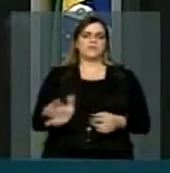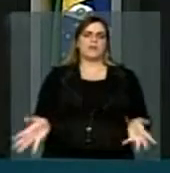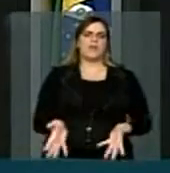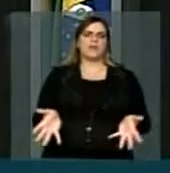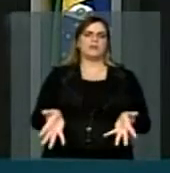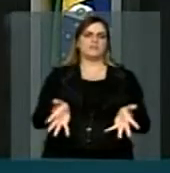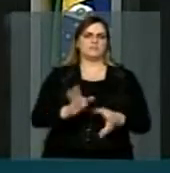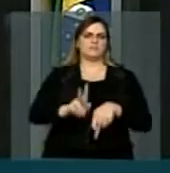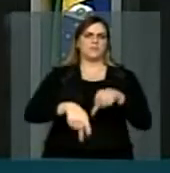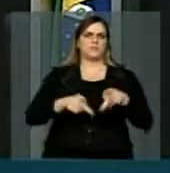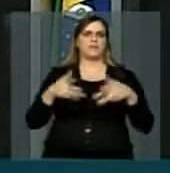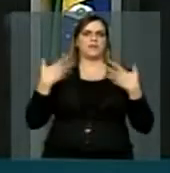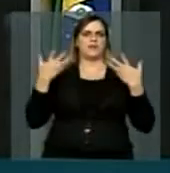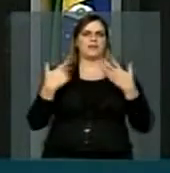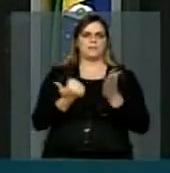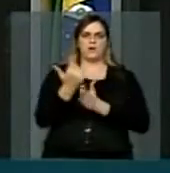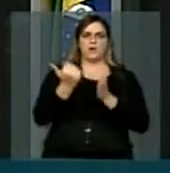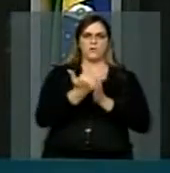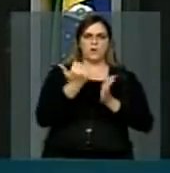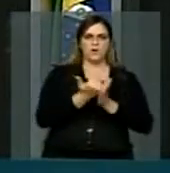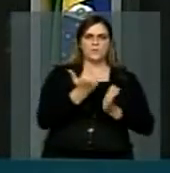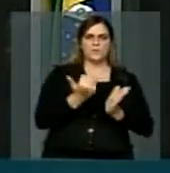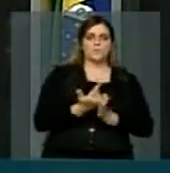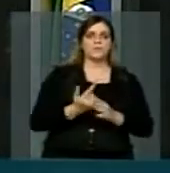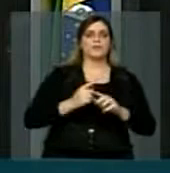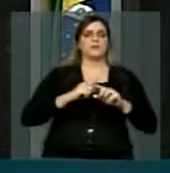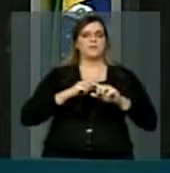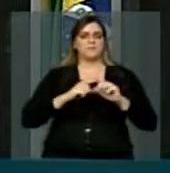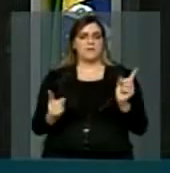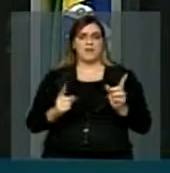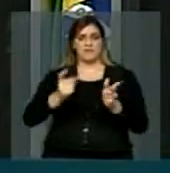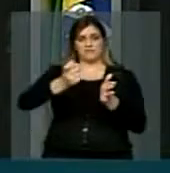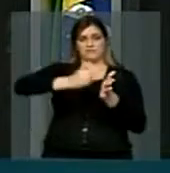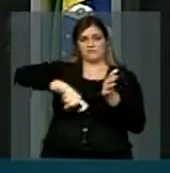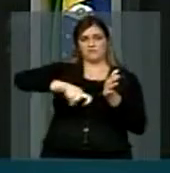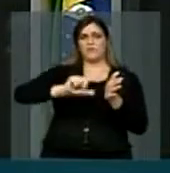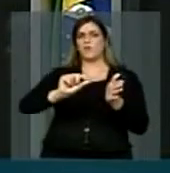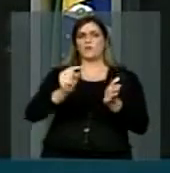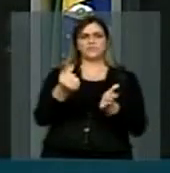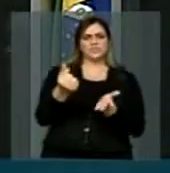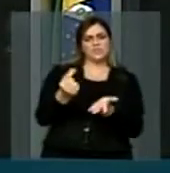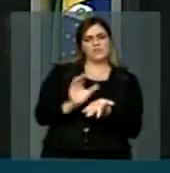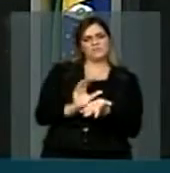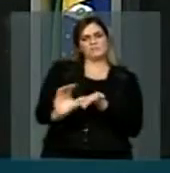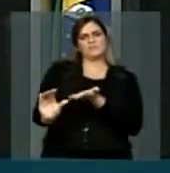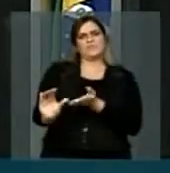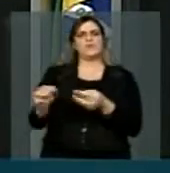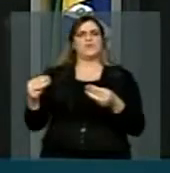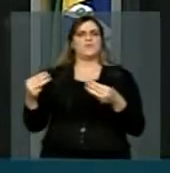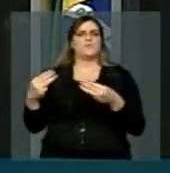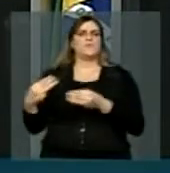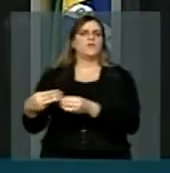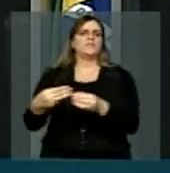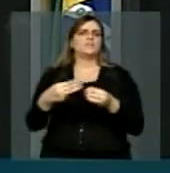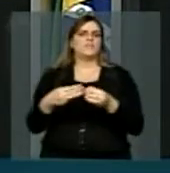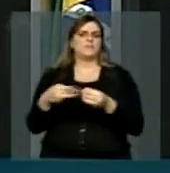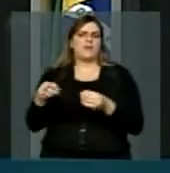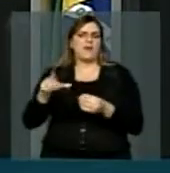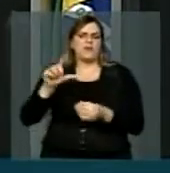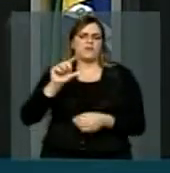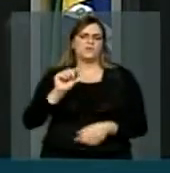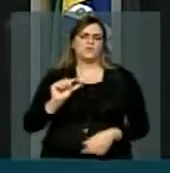governo federal para que os consumidores pudessem ir às compras e diminuísse o efeito da